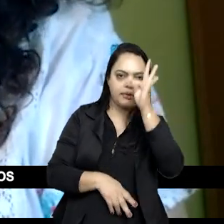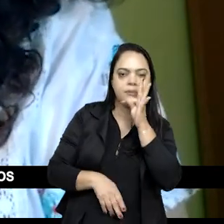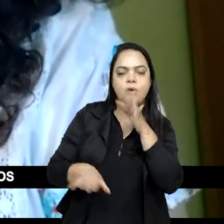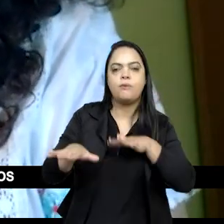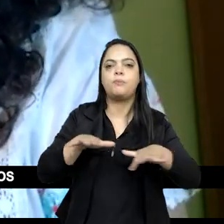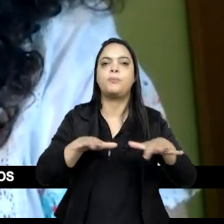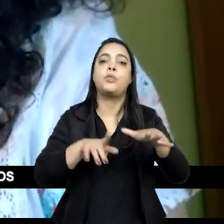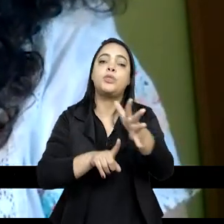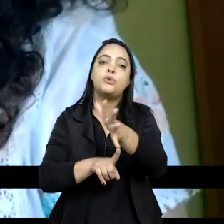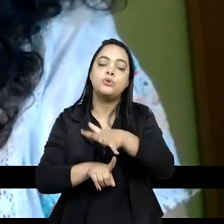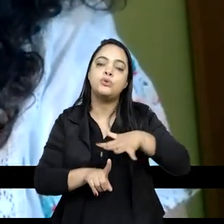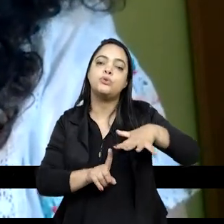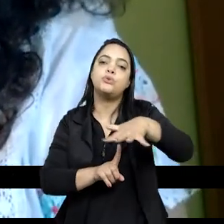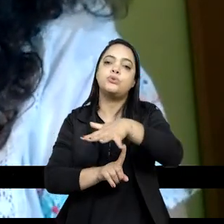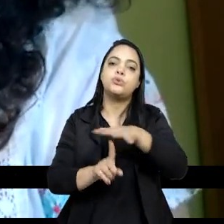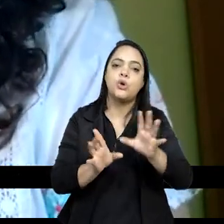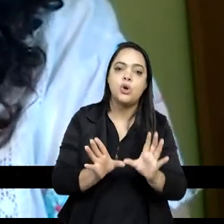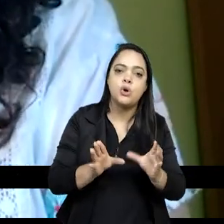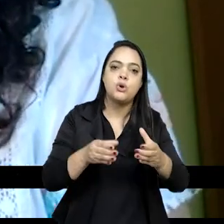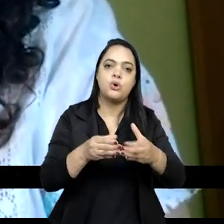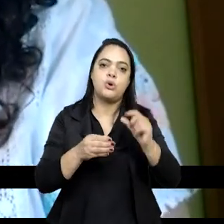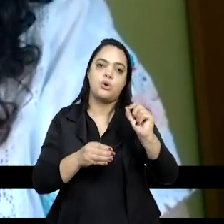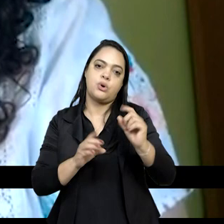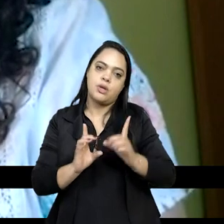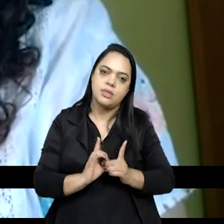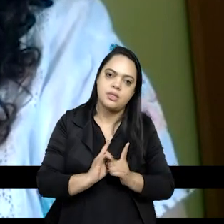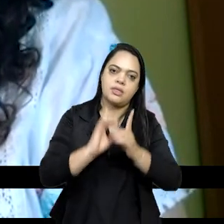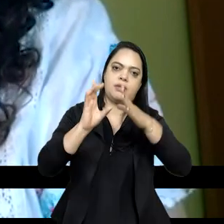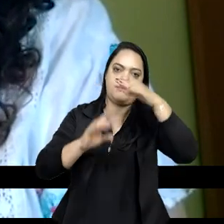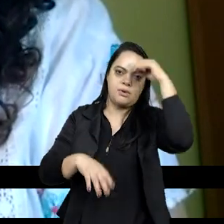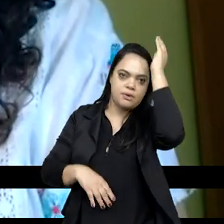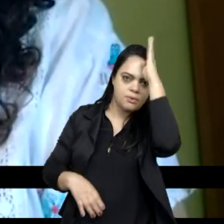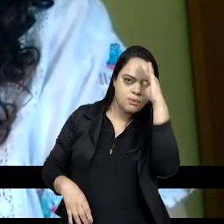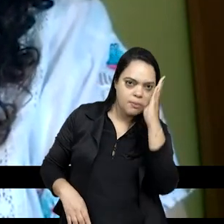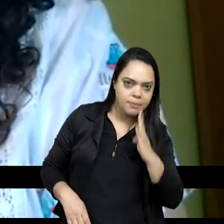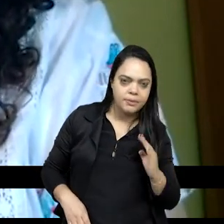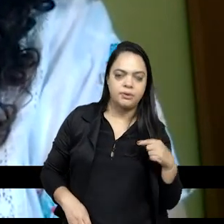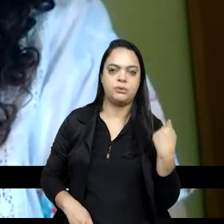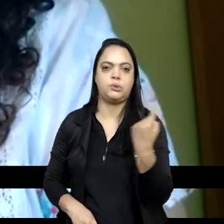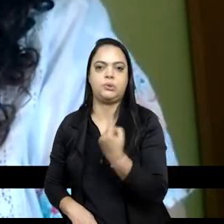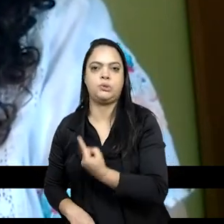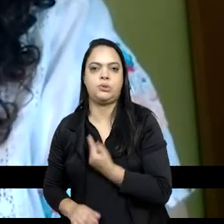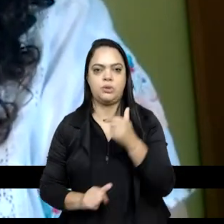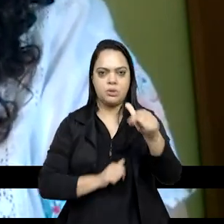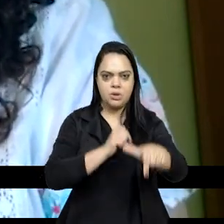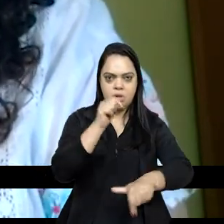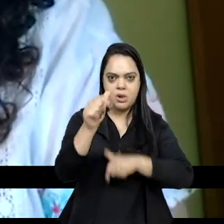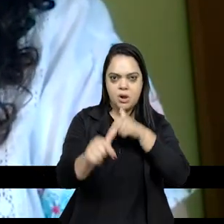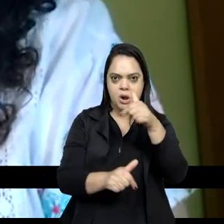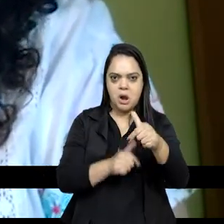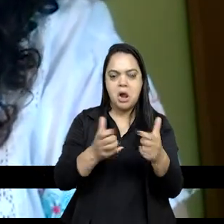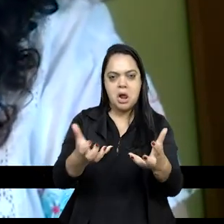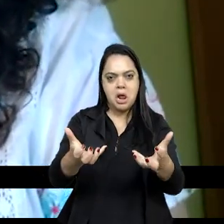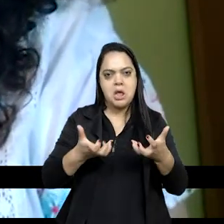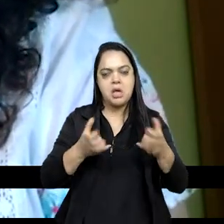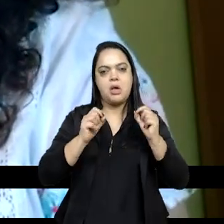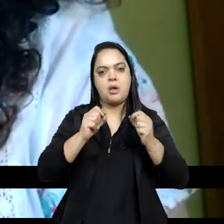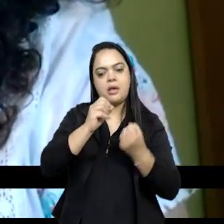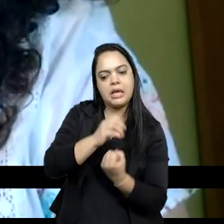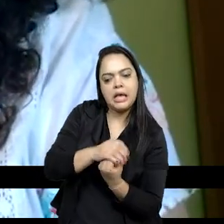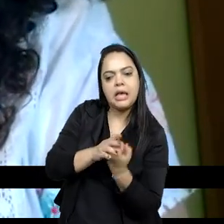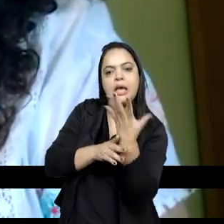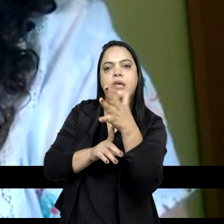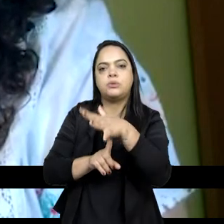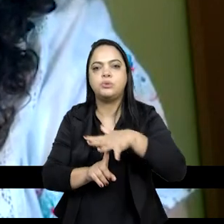sociais e coletivos democráticos de todo o Brasil. Nossas ações visam a construção de uma